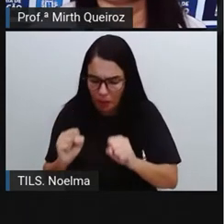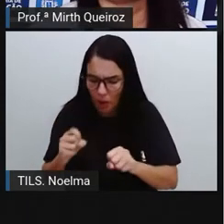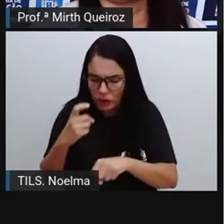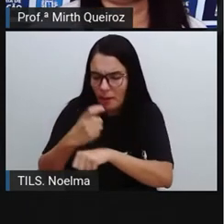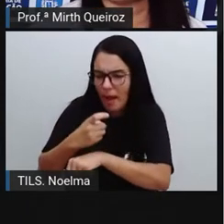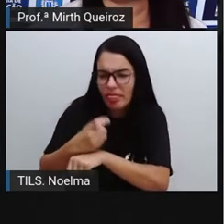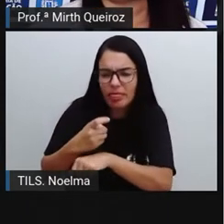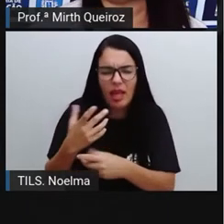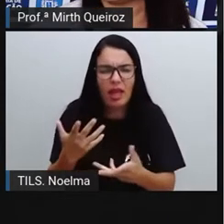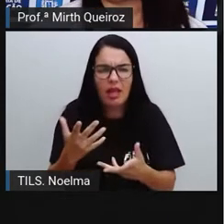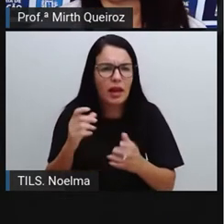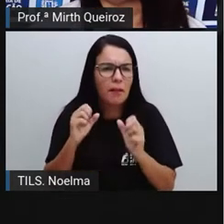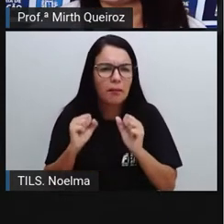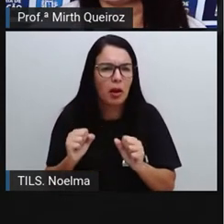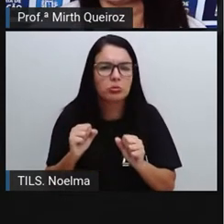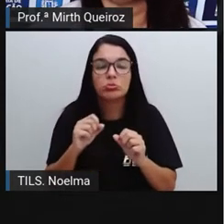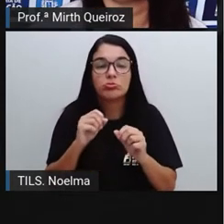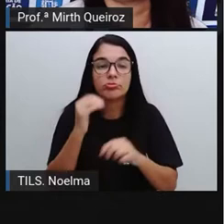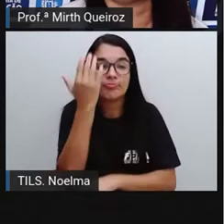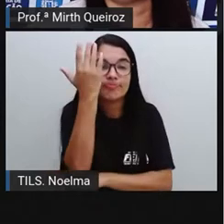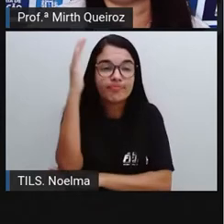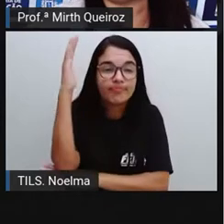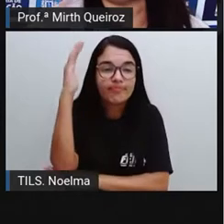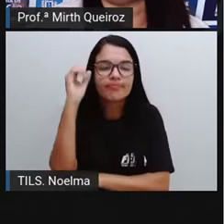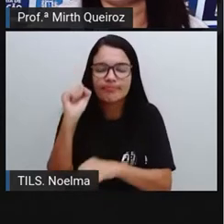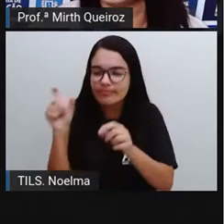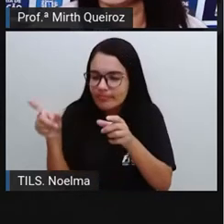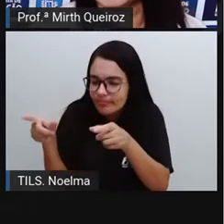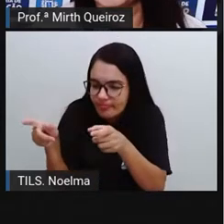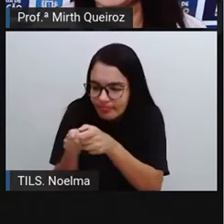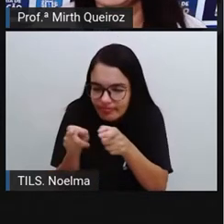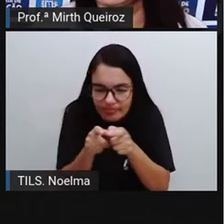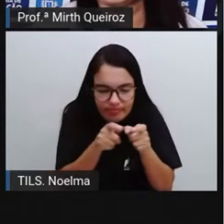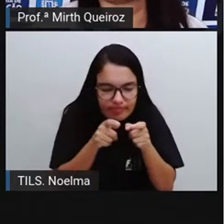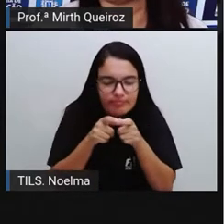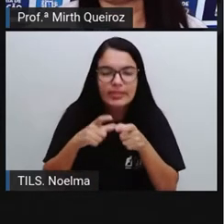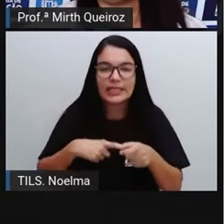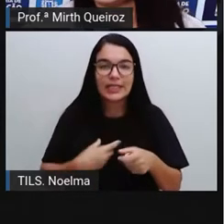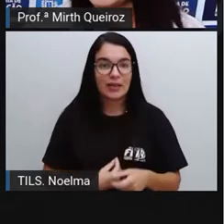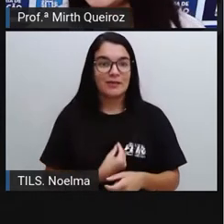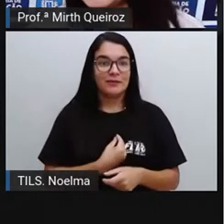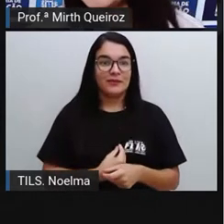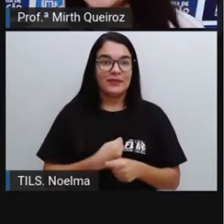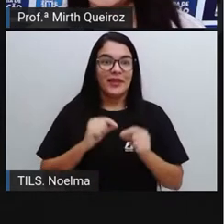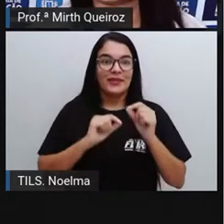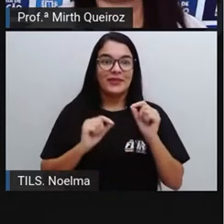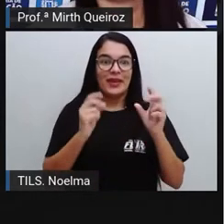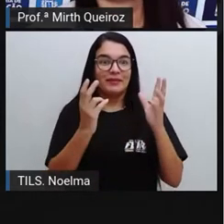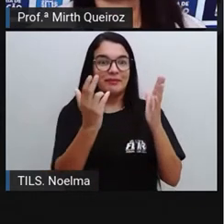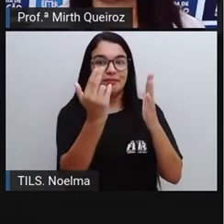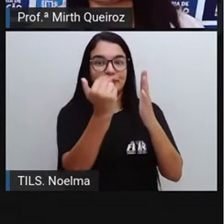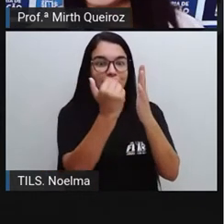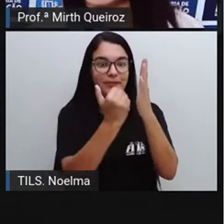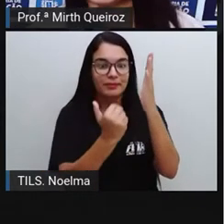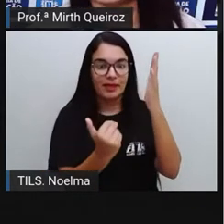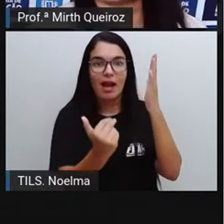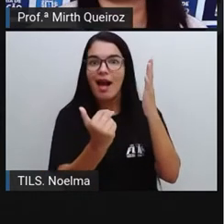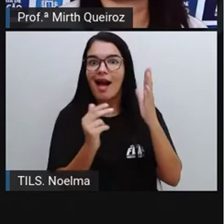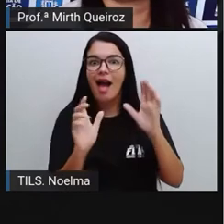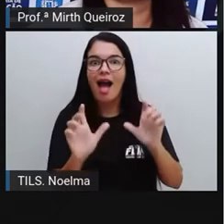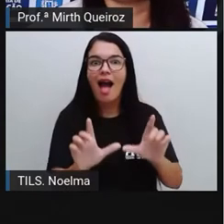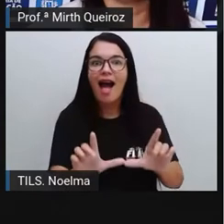e essas combinações vão dando vida, né? Vão formando ali aquela imagem, aquela figura,